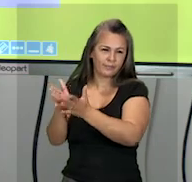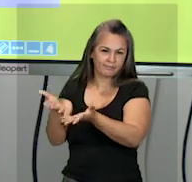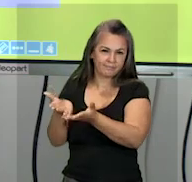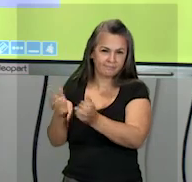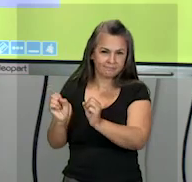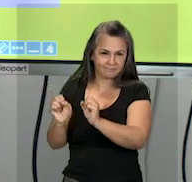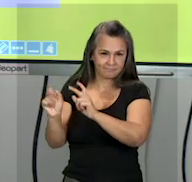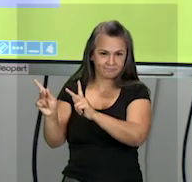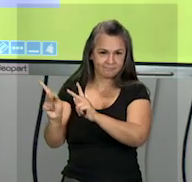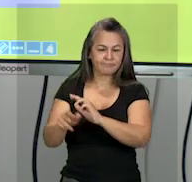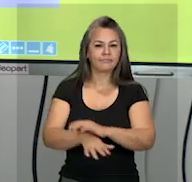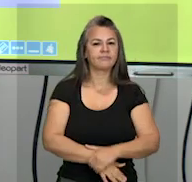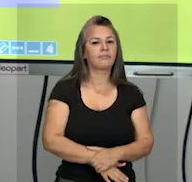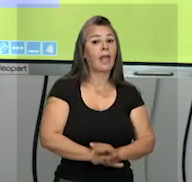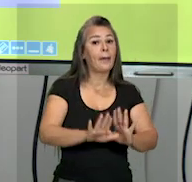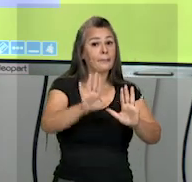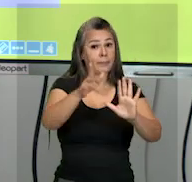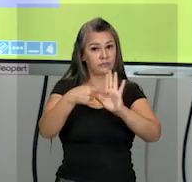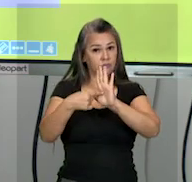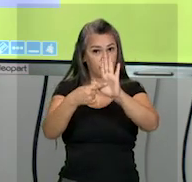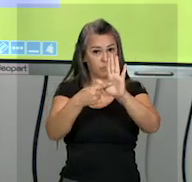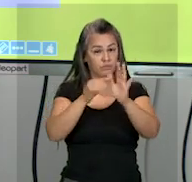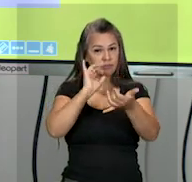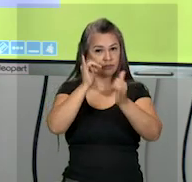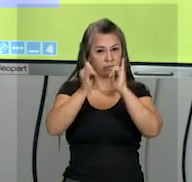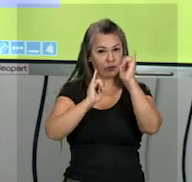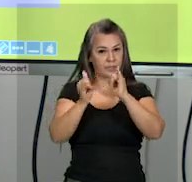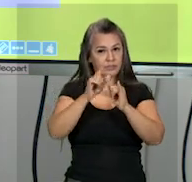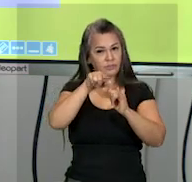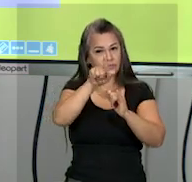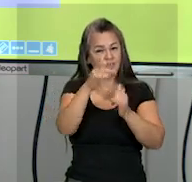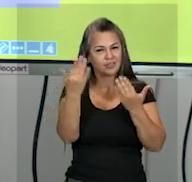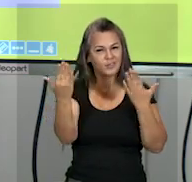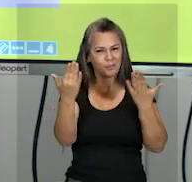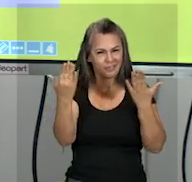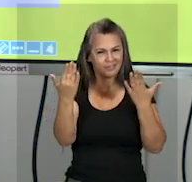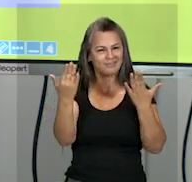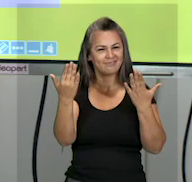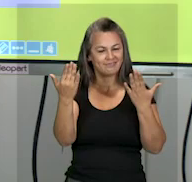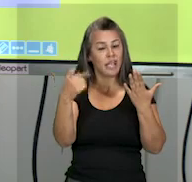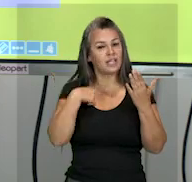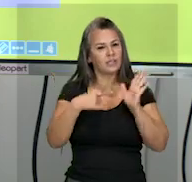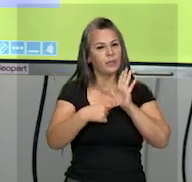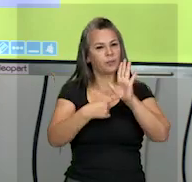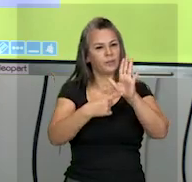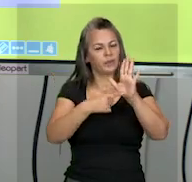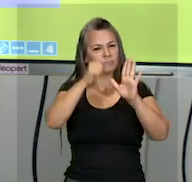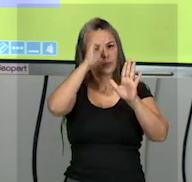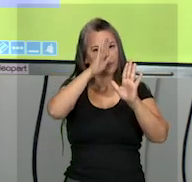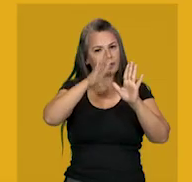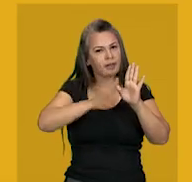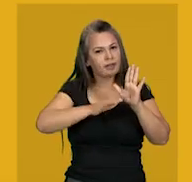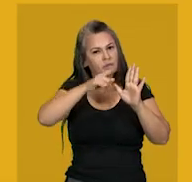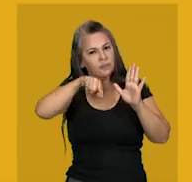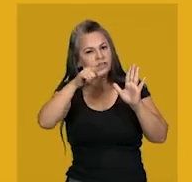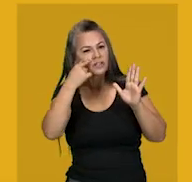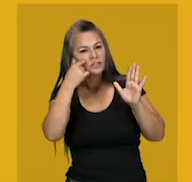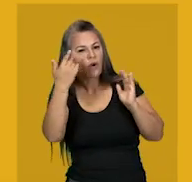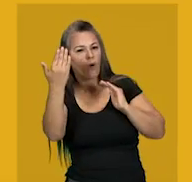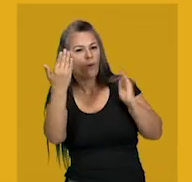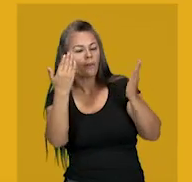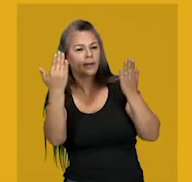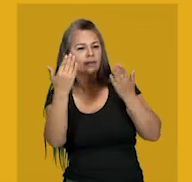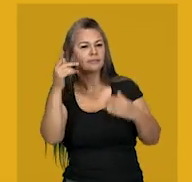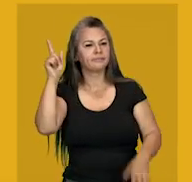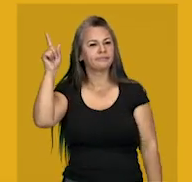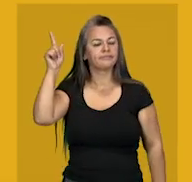Bom, alguns dados só para a gente comparar. Eu sempre coloco o Brasil para a gente ter uma referência, né? Quando a gente fala de população,